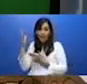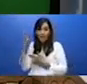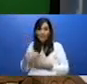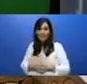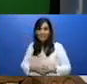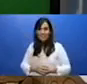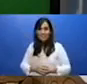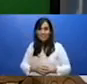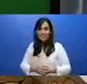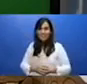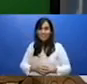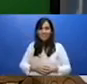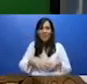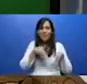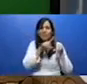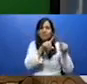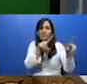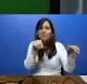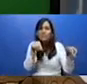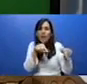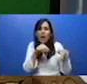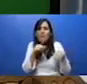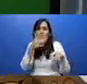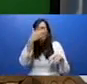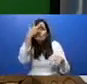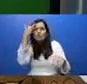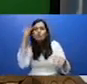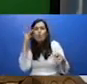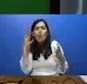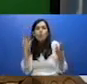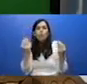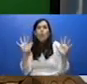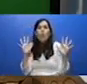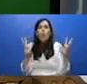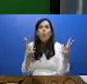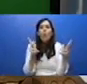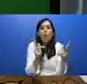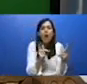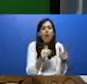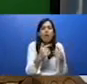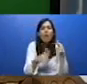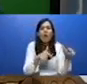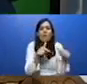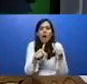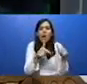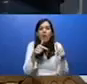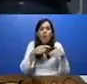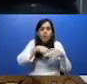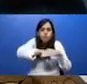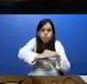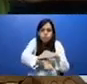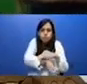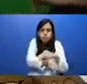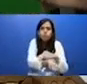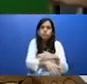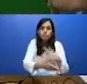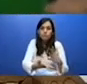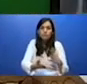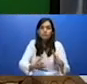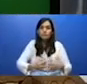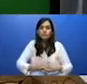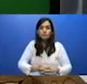sítio paleontológico. Olha, várias pessoas trabalhando aqui. Parece que é um lugar bem fundo, né?